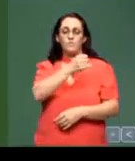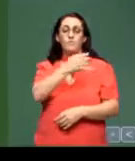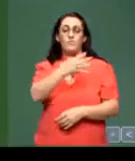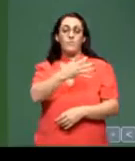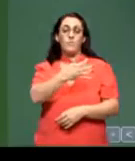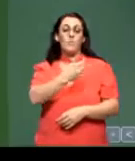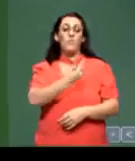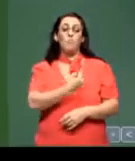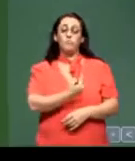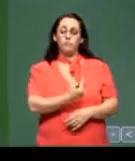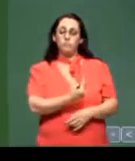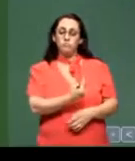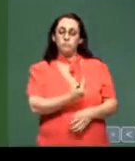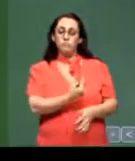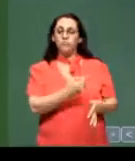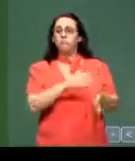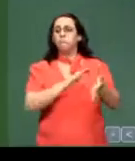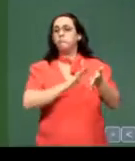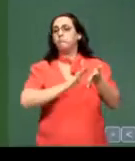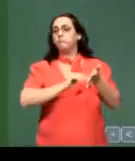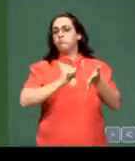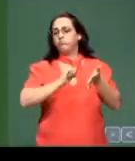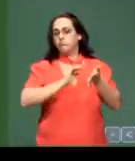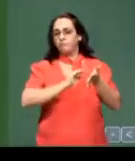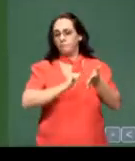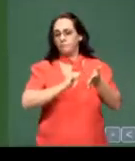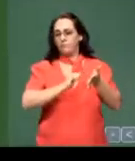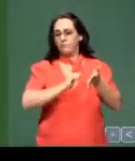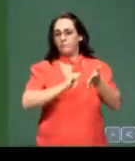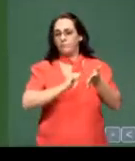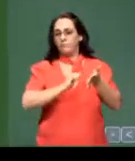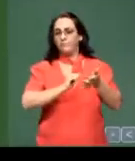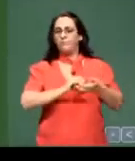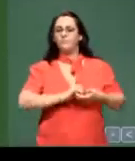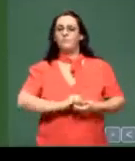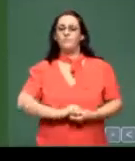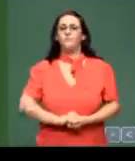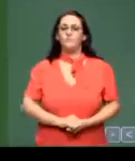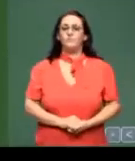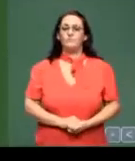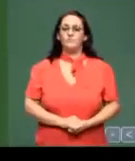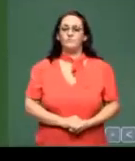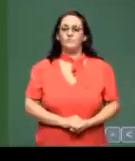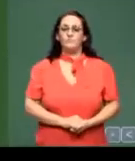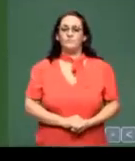vai sobrar o resto 1.